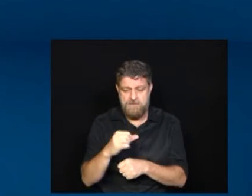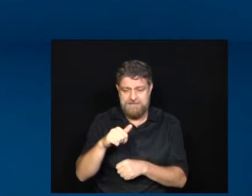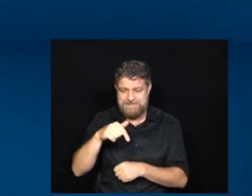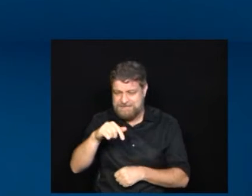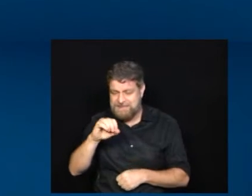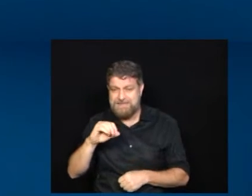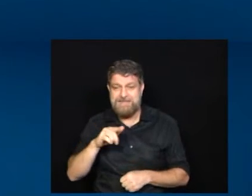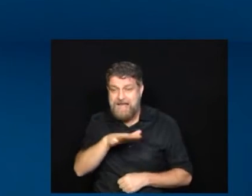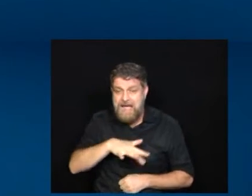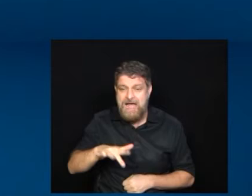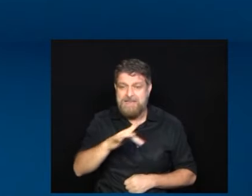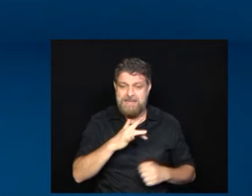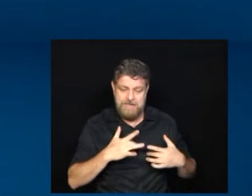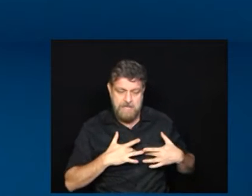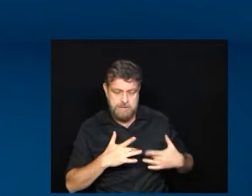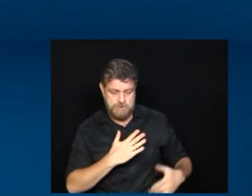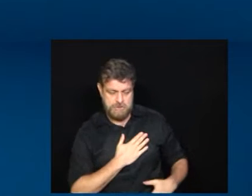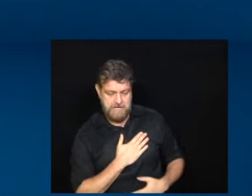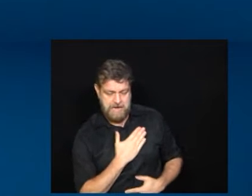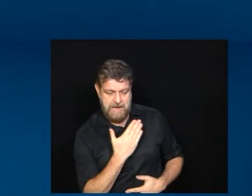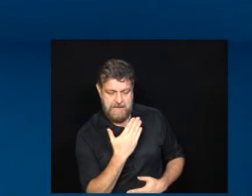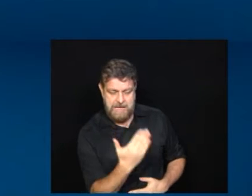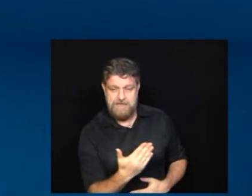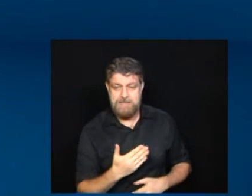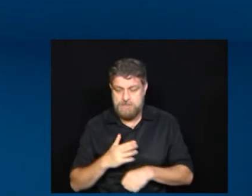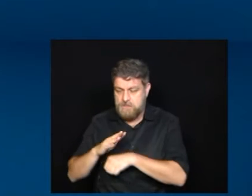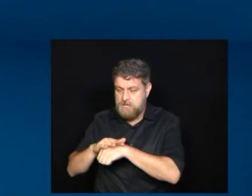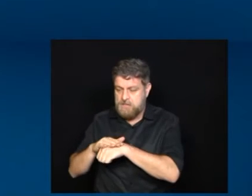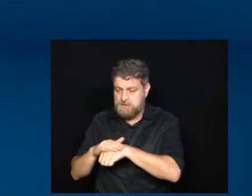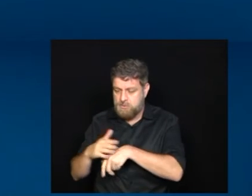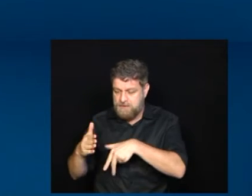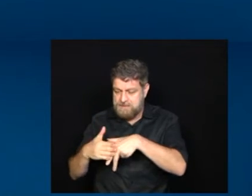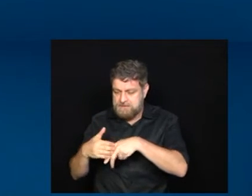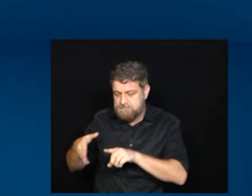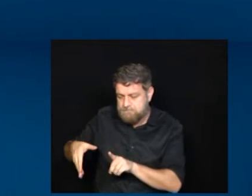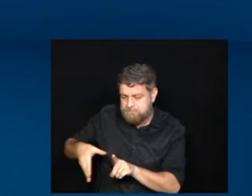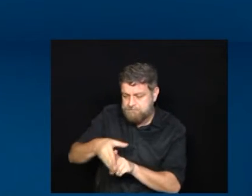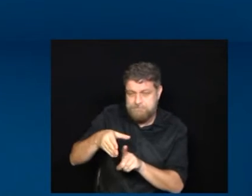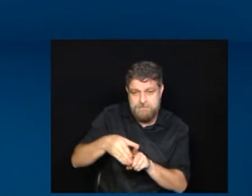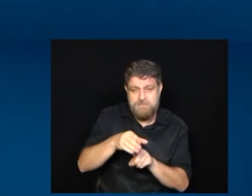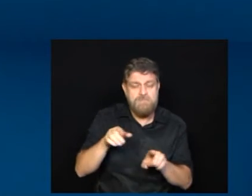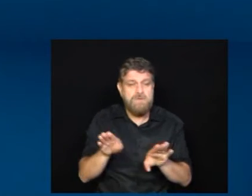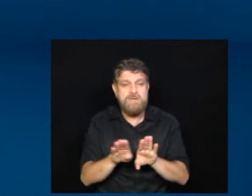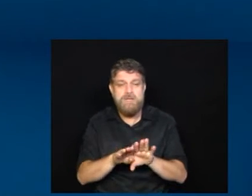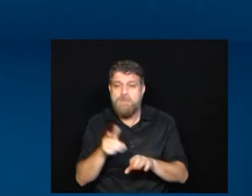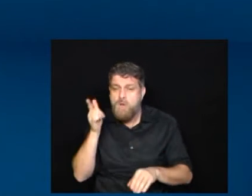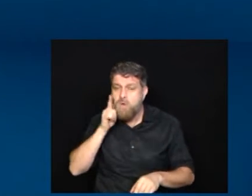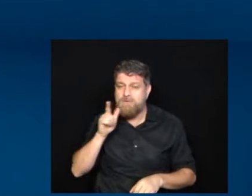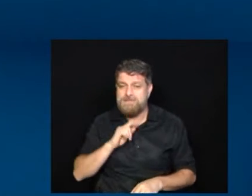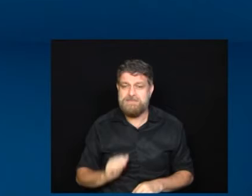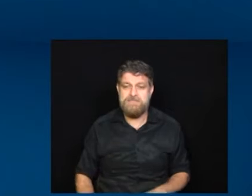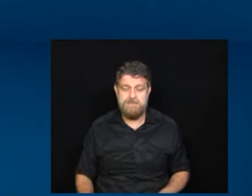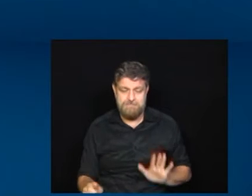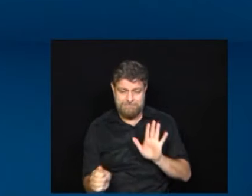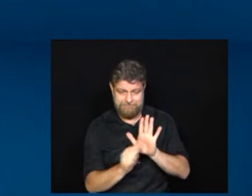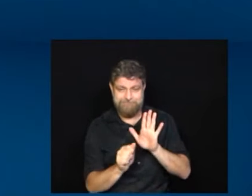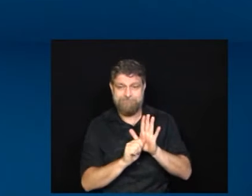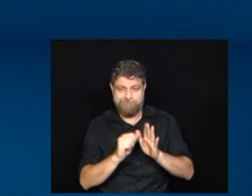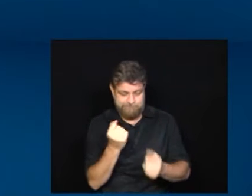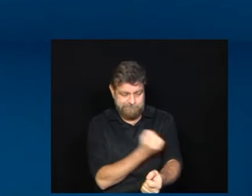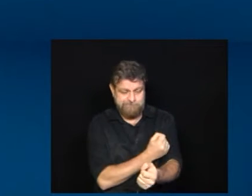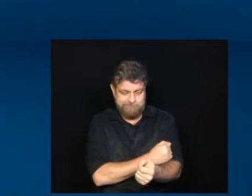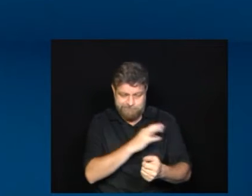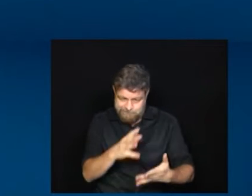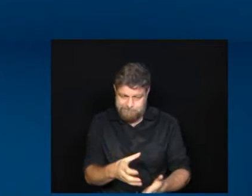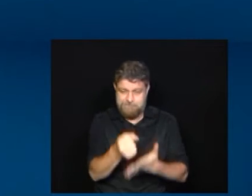obras de caridade, encaminhando doentes ao tratamento de saúde e também para a recuperação de dependências químicas.